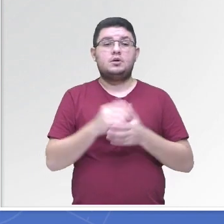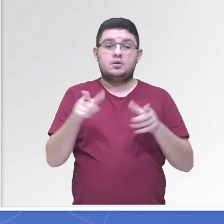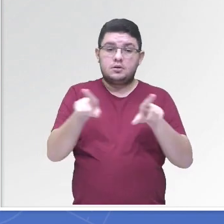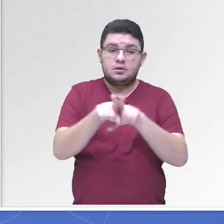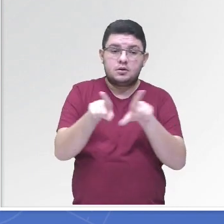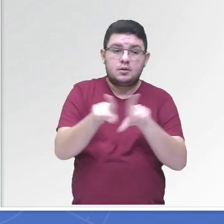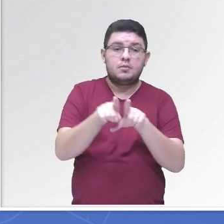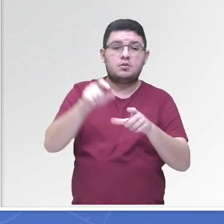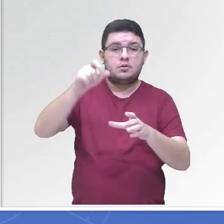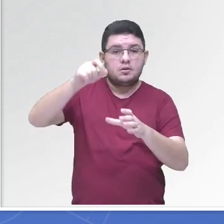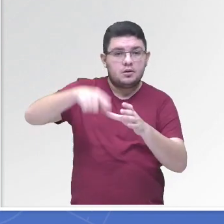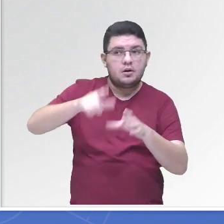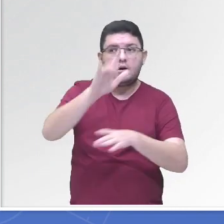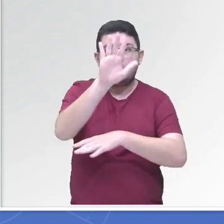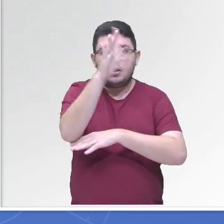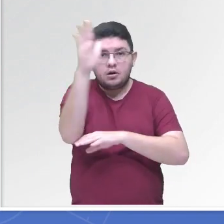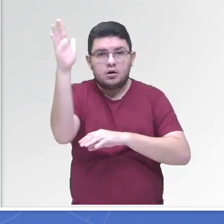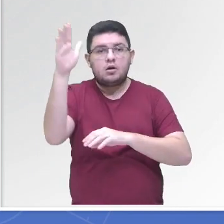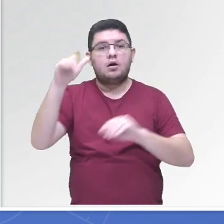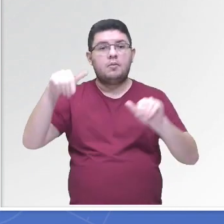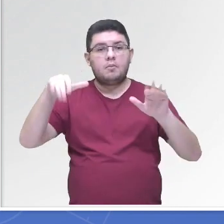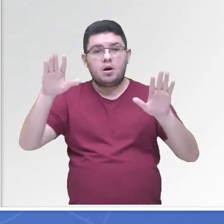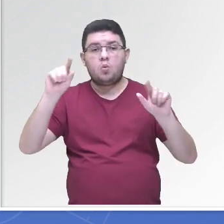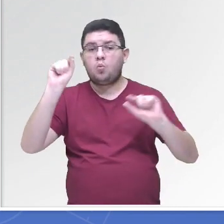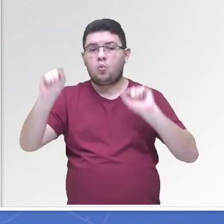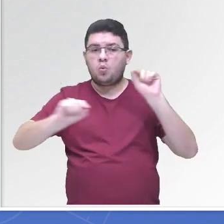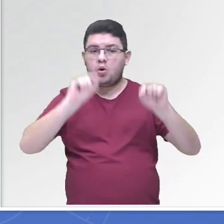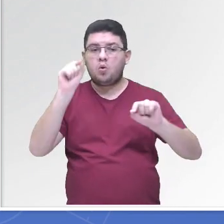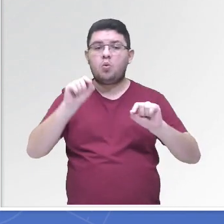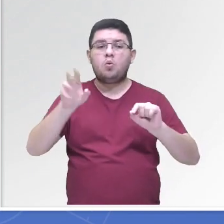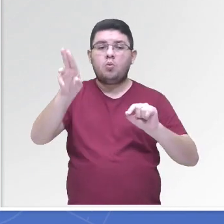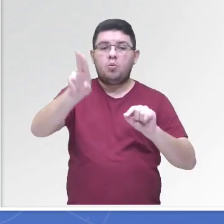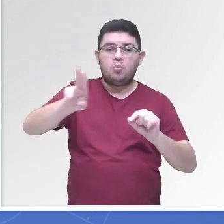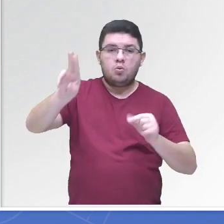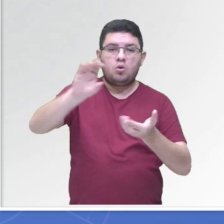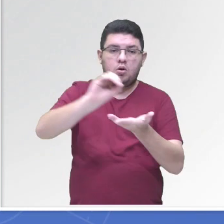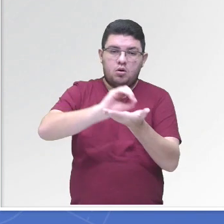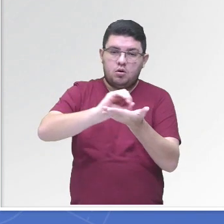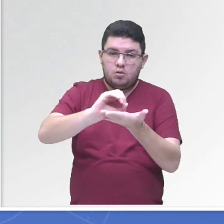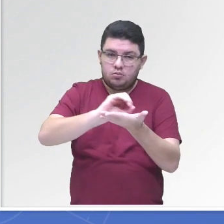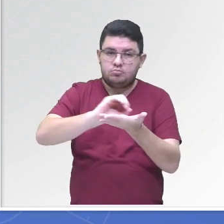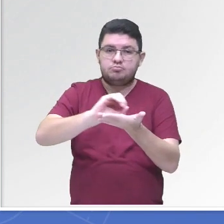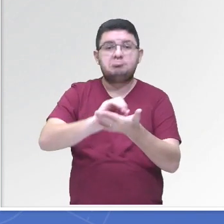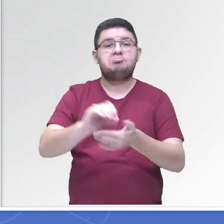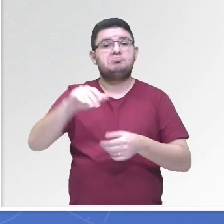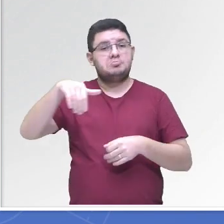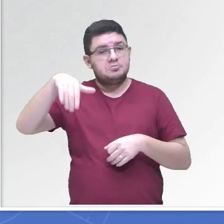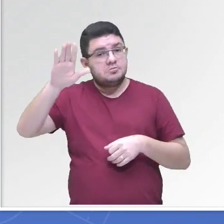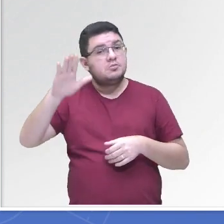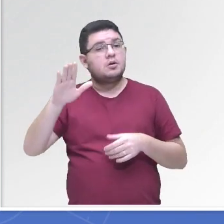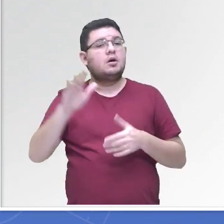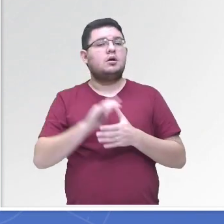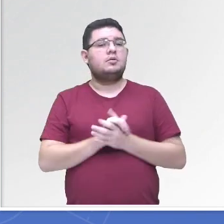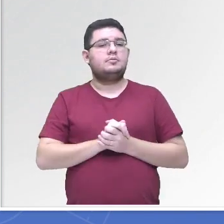agricultura, né, a gente tem também uma infinidade de substâncias que auxiliam, né, para que a agricultura seja o que ela é